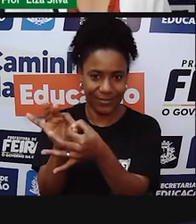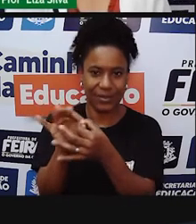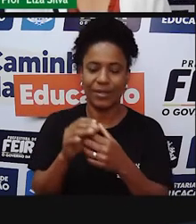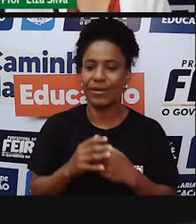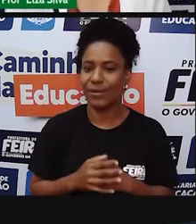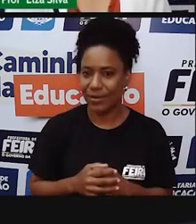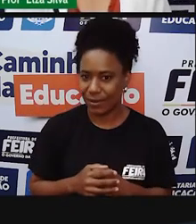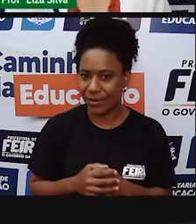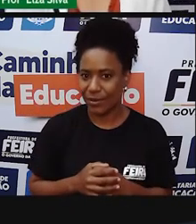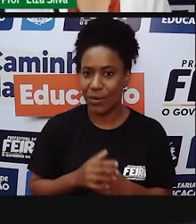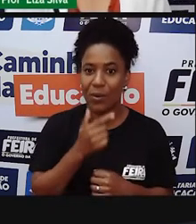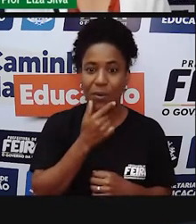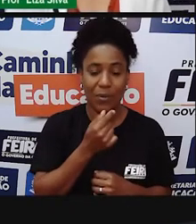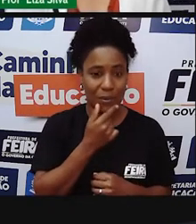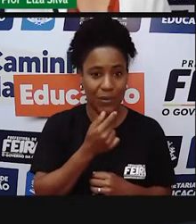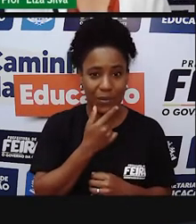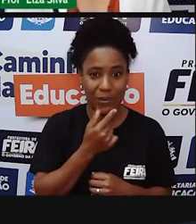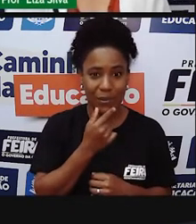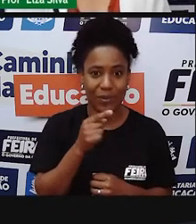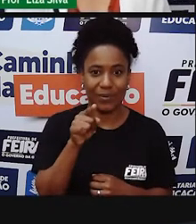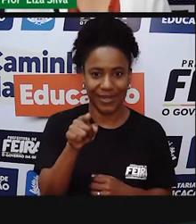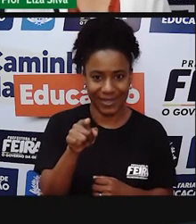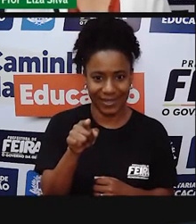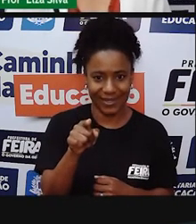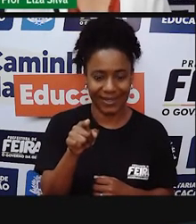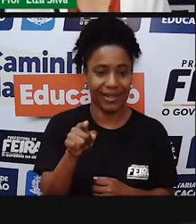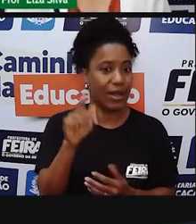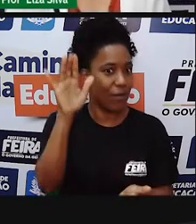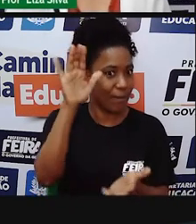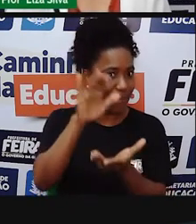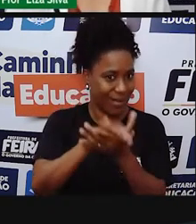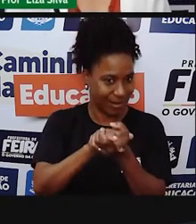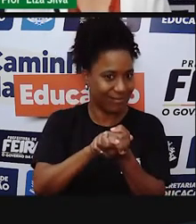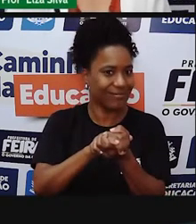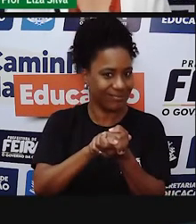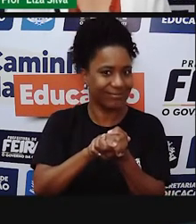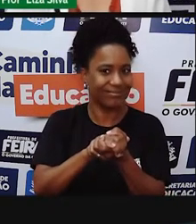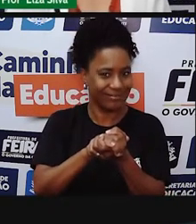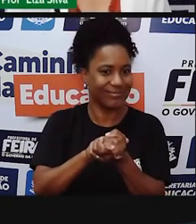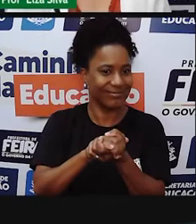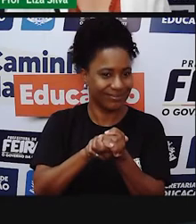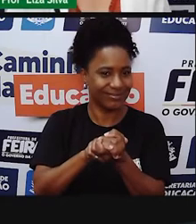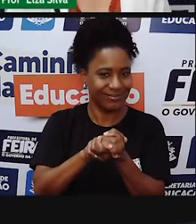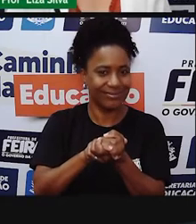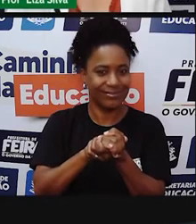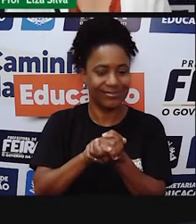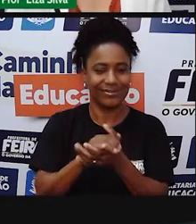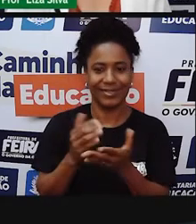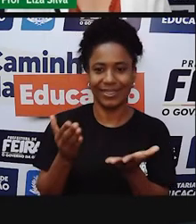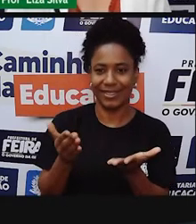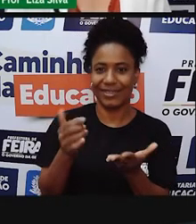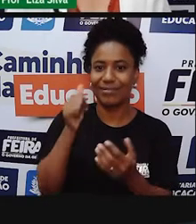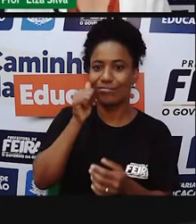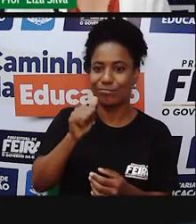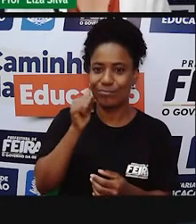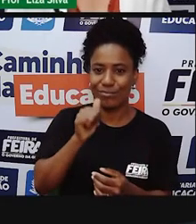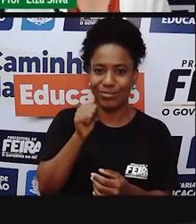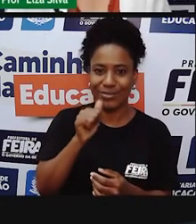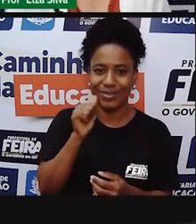do que o husband, marido, da Marge, que